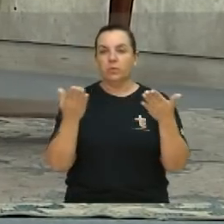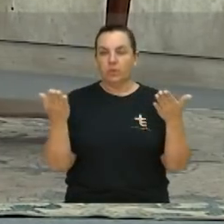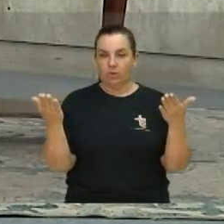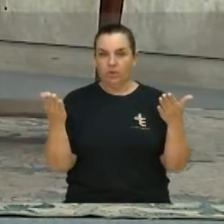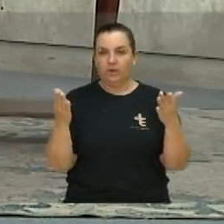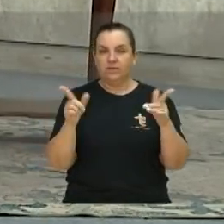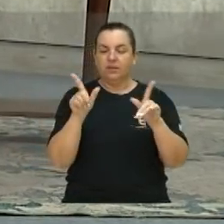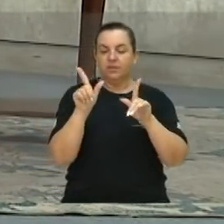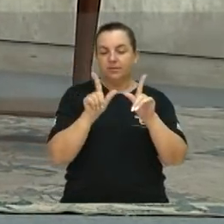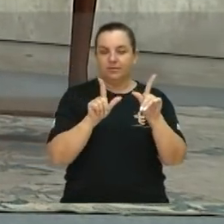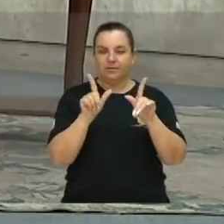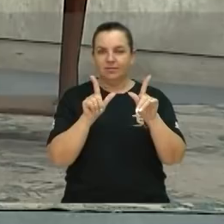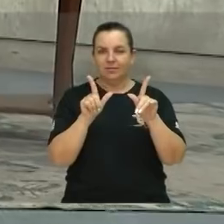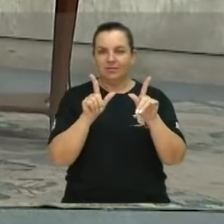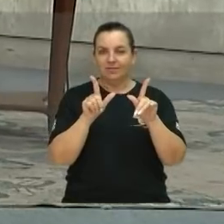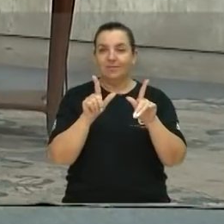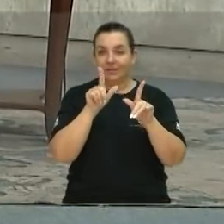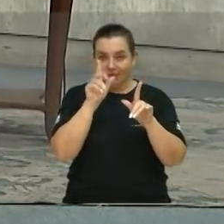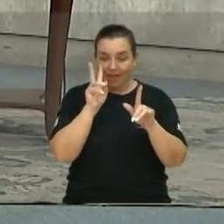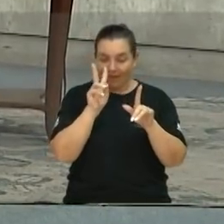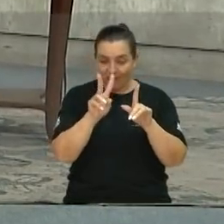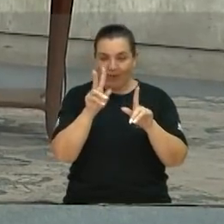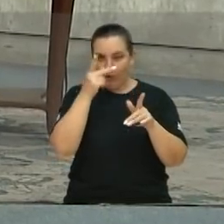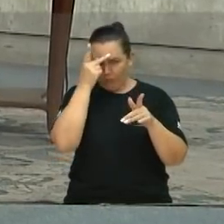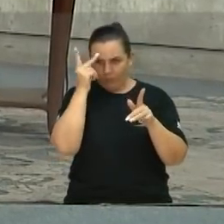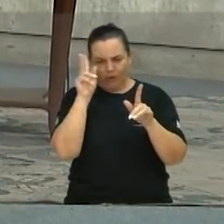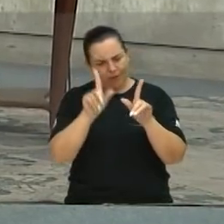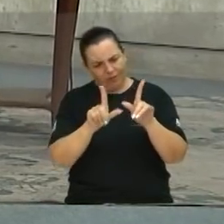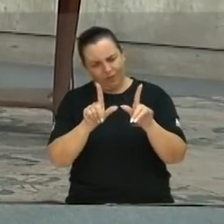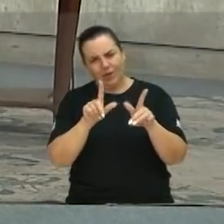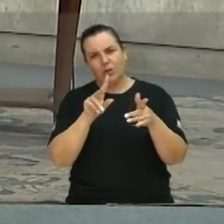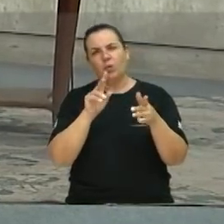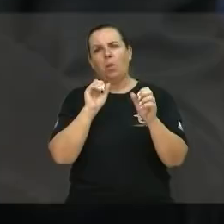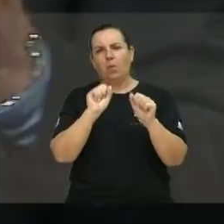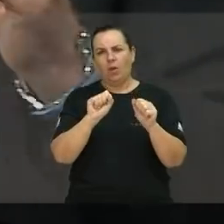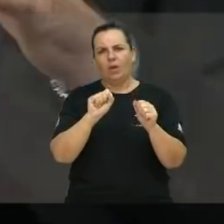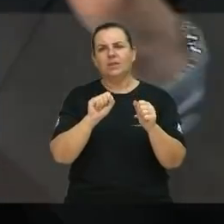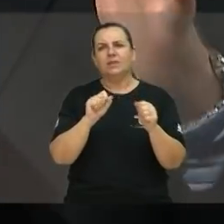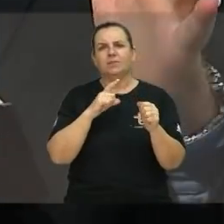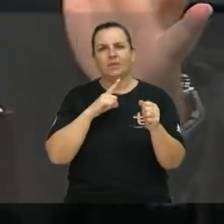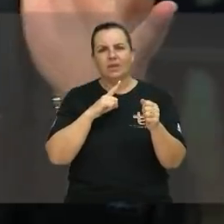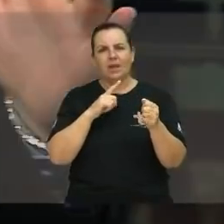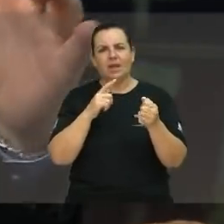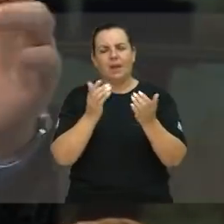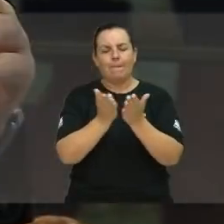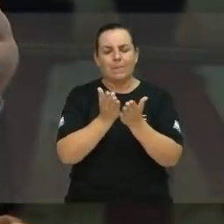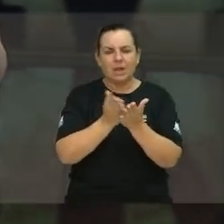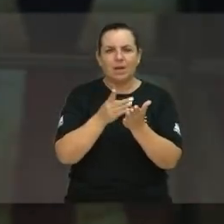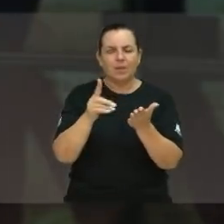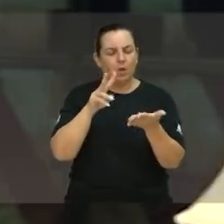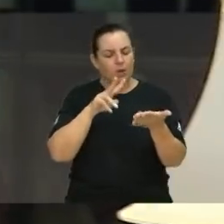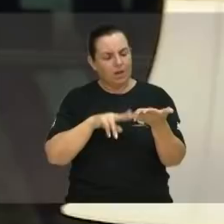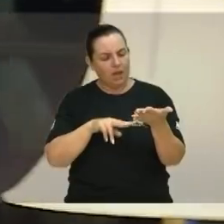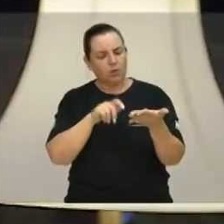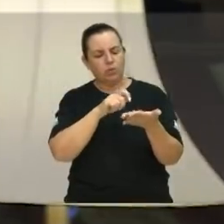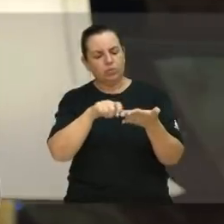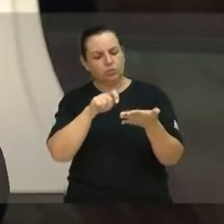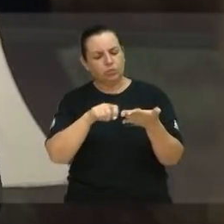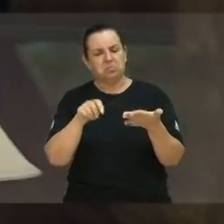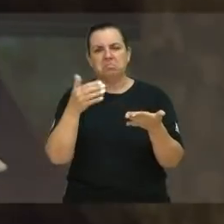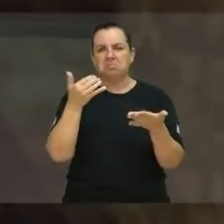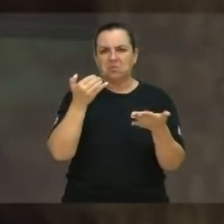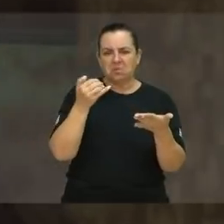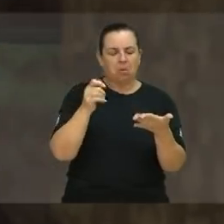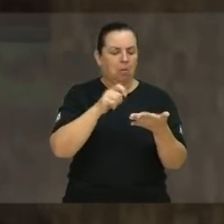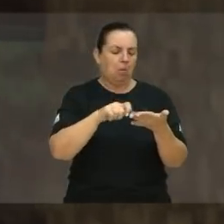telespectador deve ter em mãos sua bíblia deve estar com ela talvez tenha assinalado feito alguma anotação na